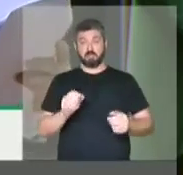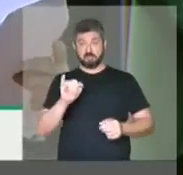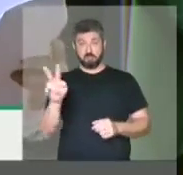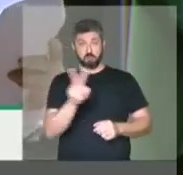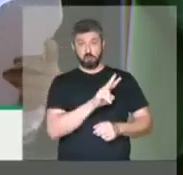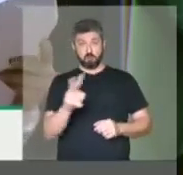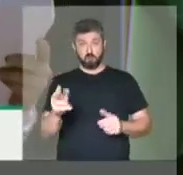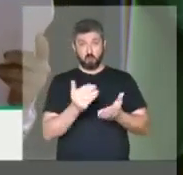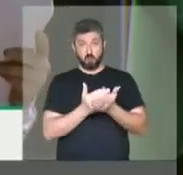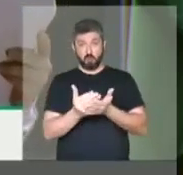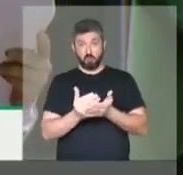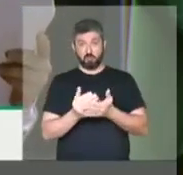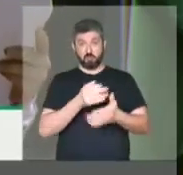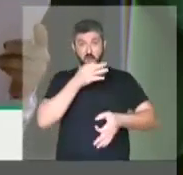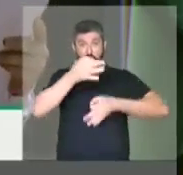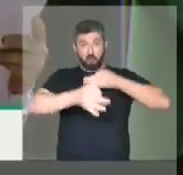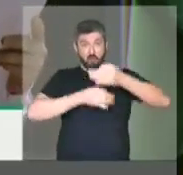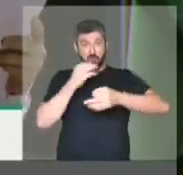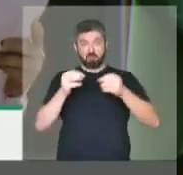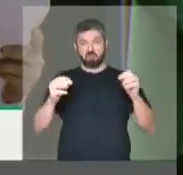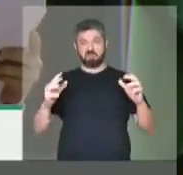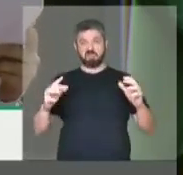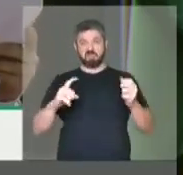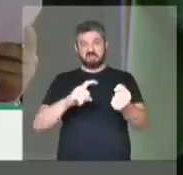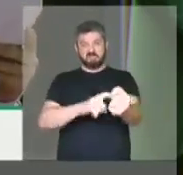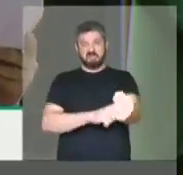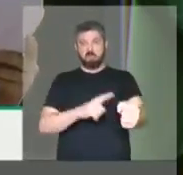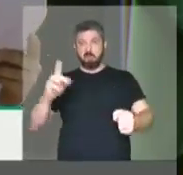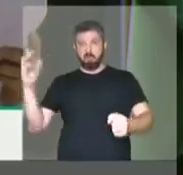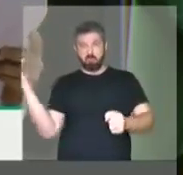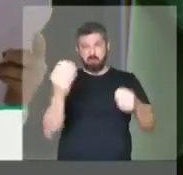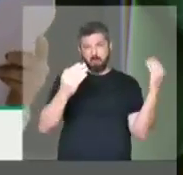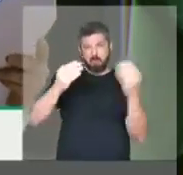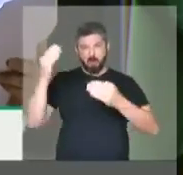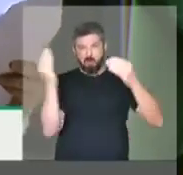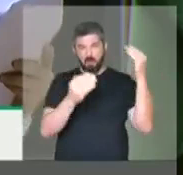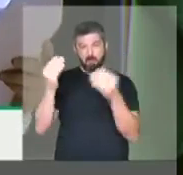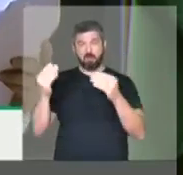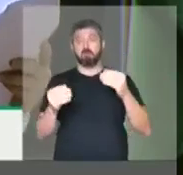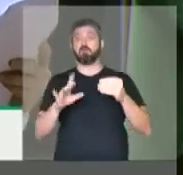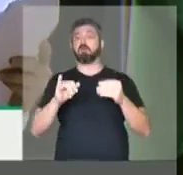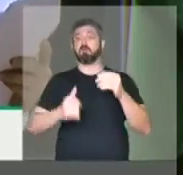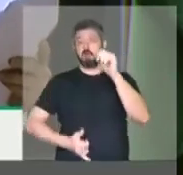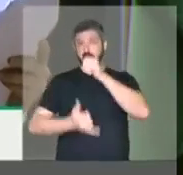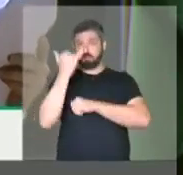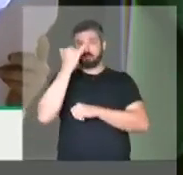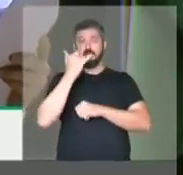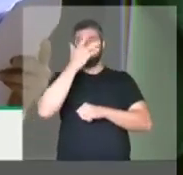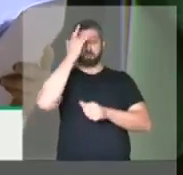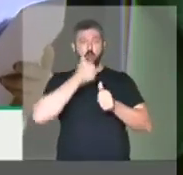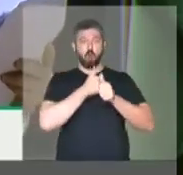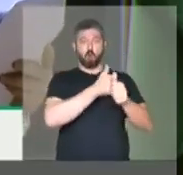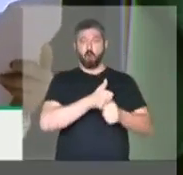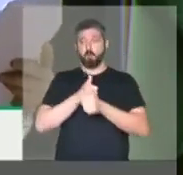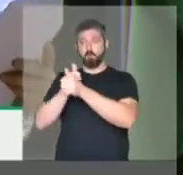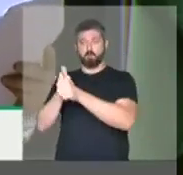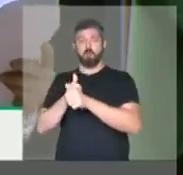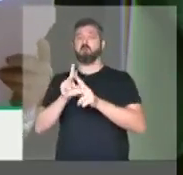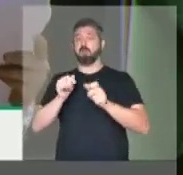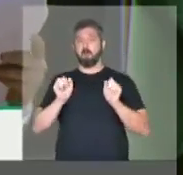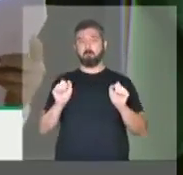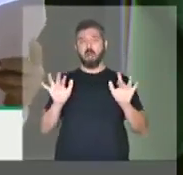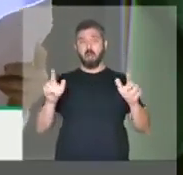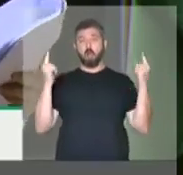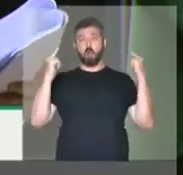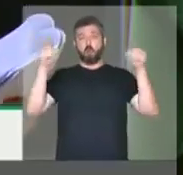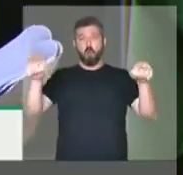ambos descambarem para manifestações de hostilidade mútua, certo é que serão copiados por seus seguidores nas ruas, e